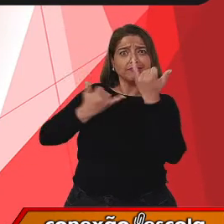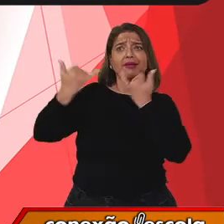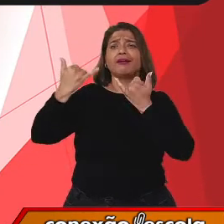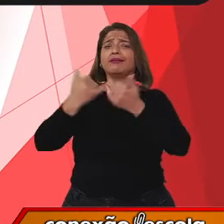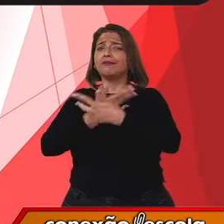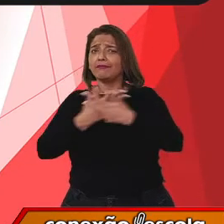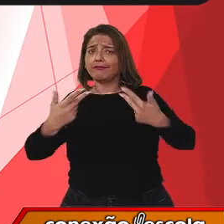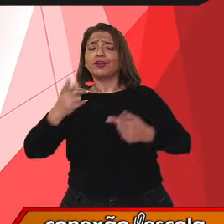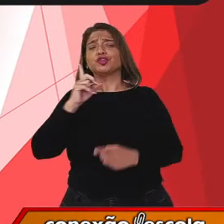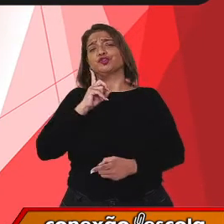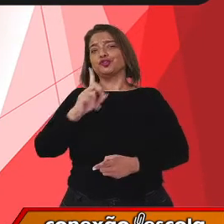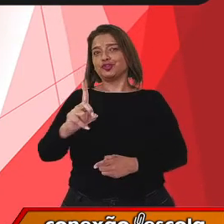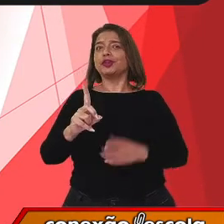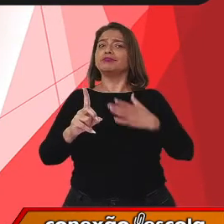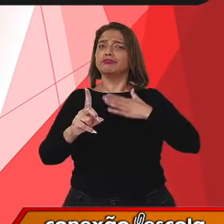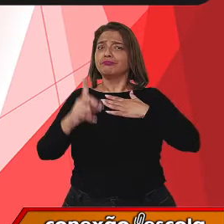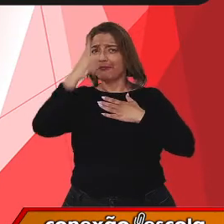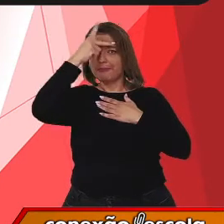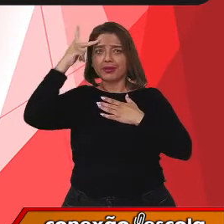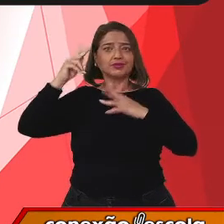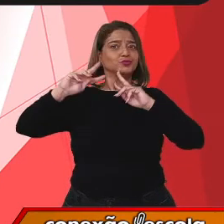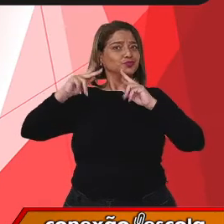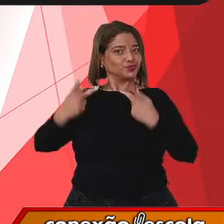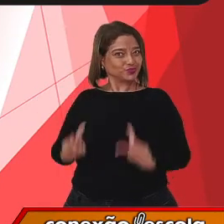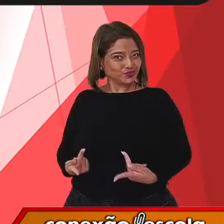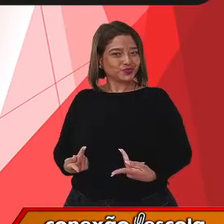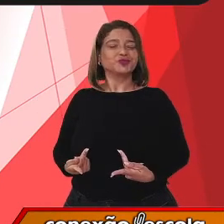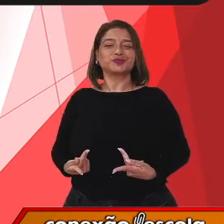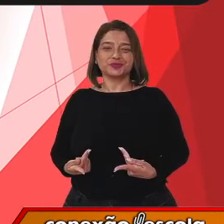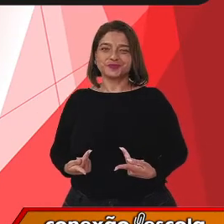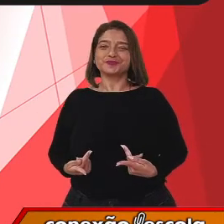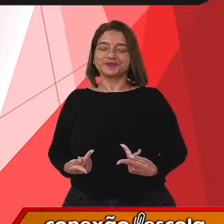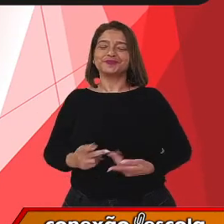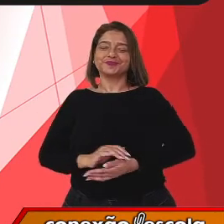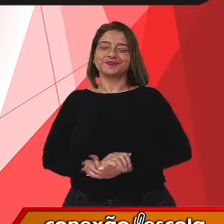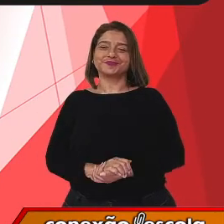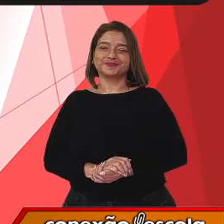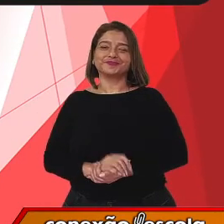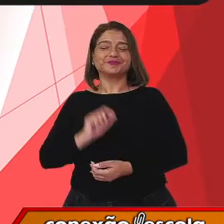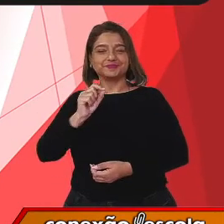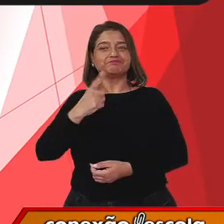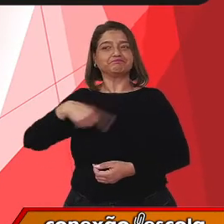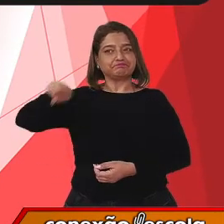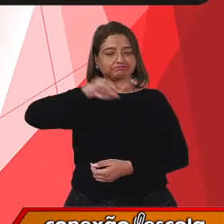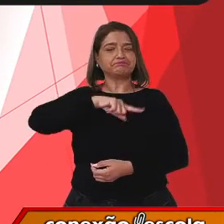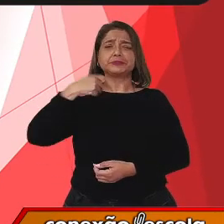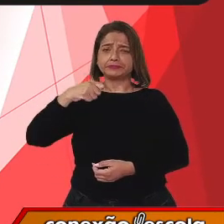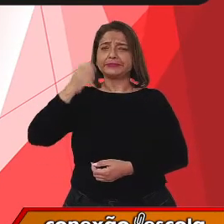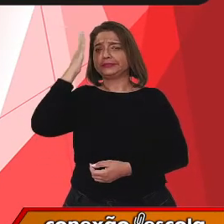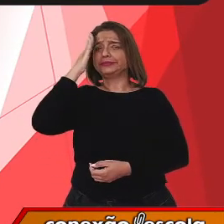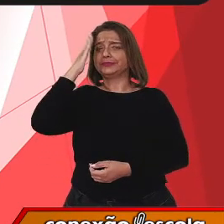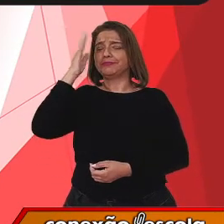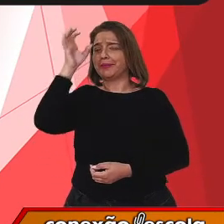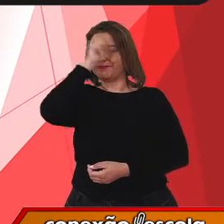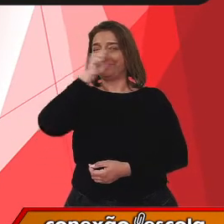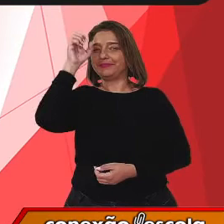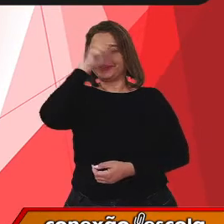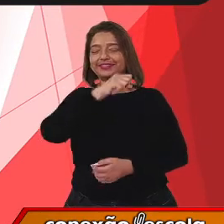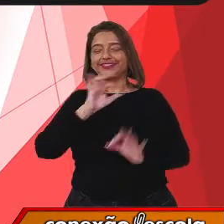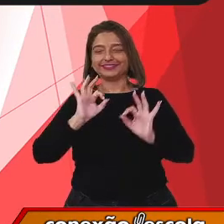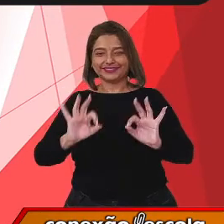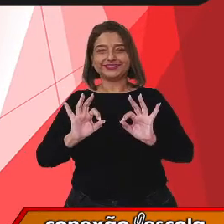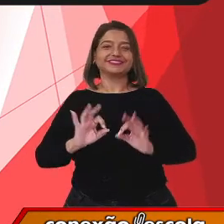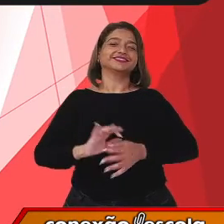Usar tudo que nós temos direito, porque está aí para nós, né? Está aí para ser usado, tá